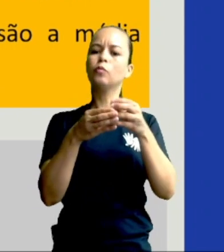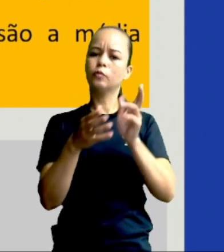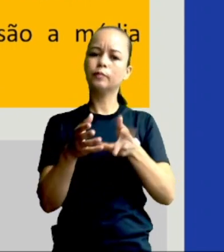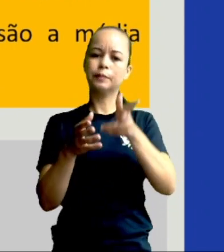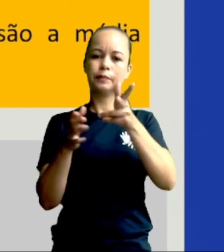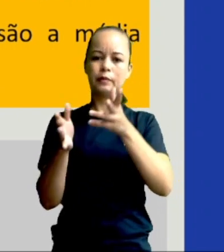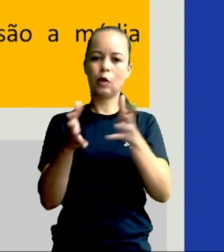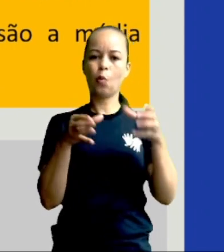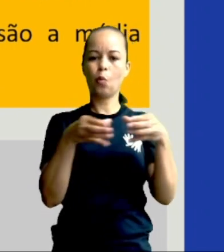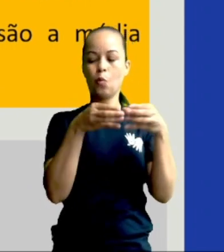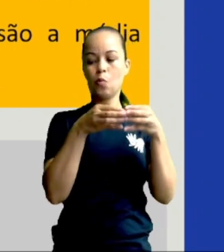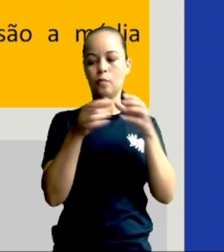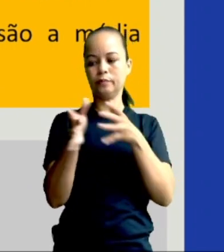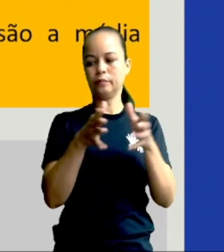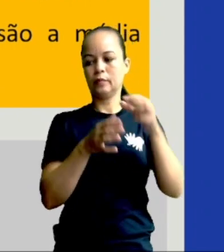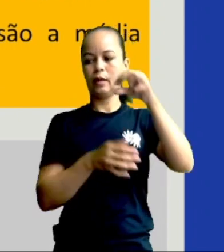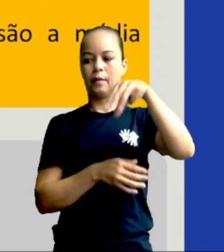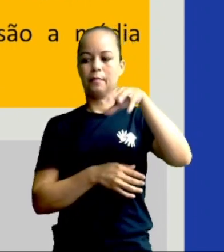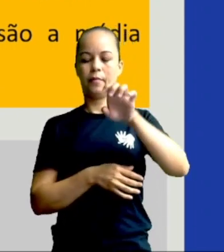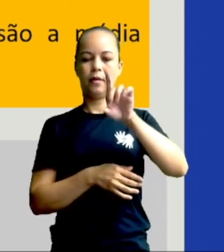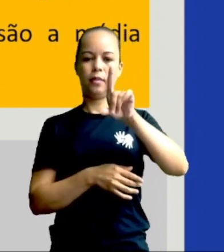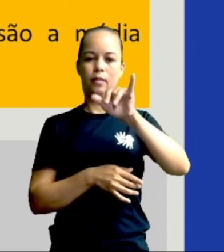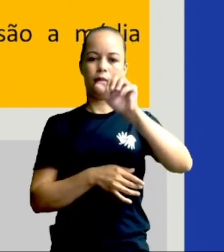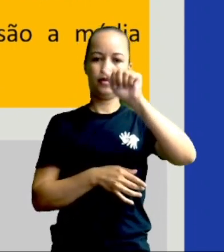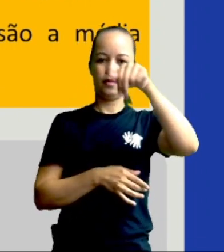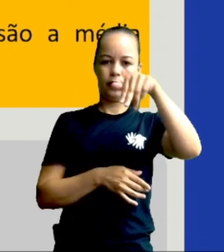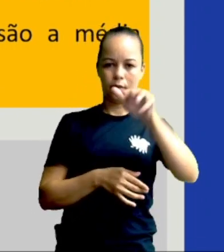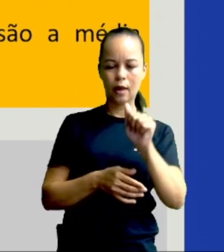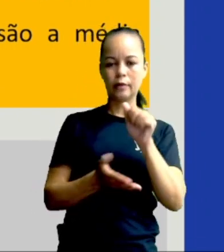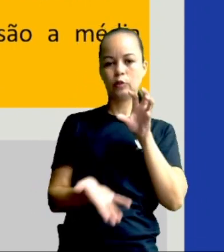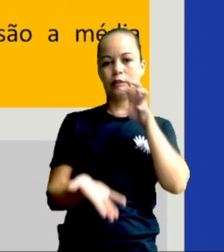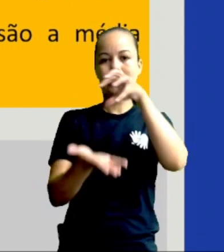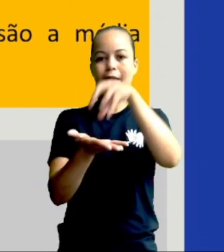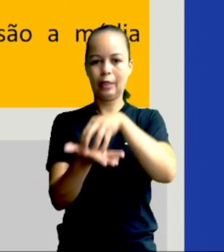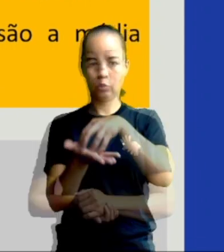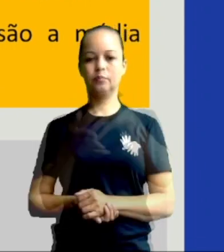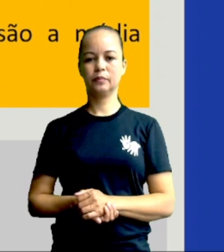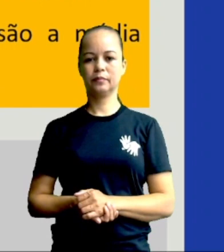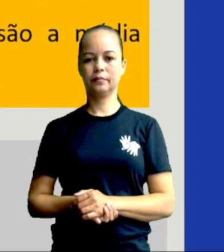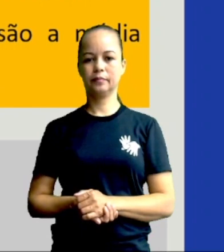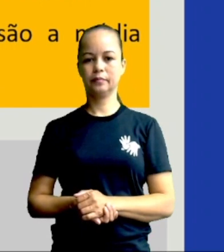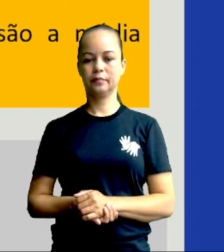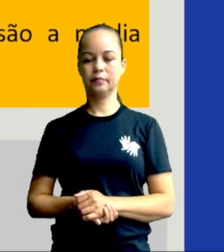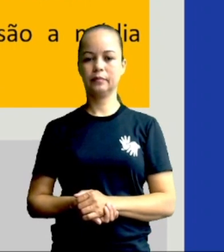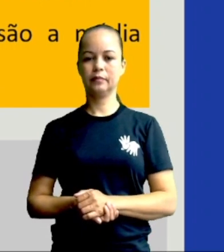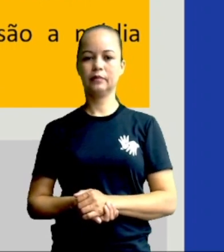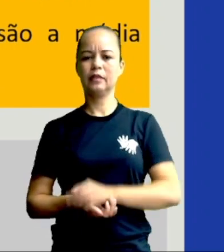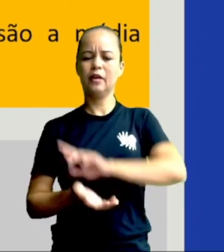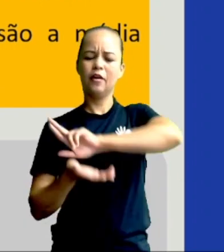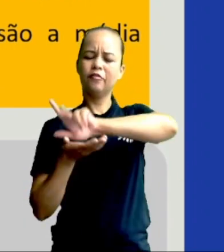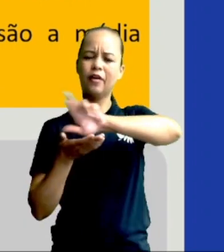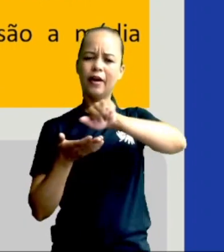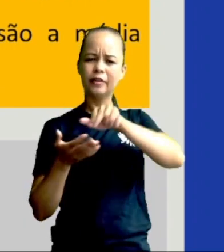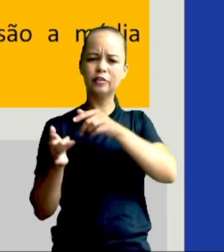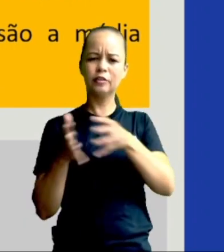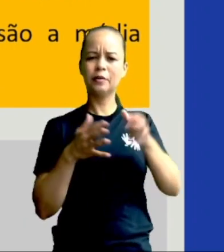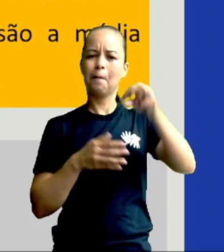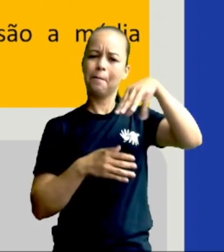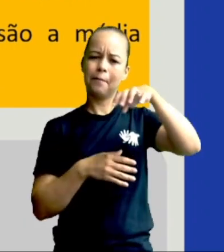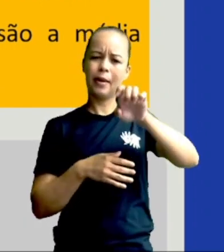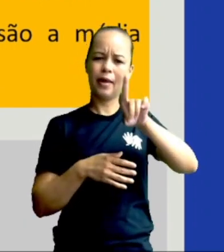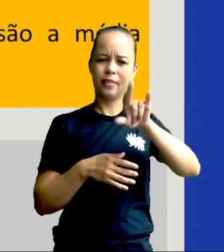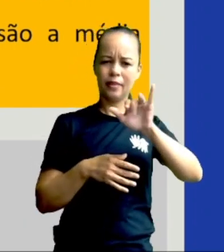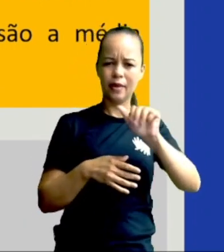A mediana é o valor que está posicionado no centro do conjunto. Existem vários tipos de média, mas